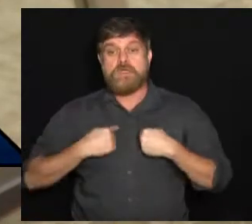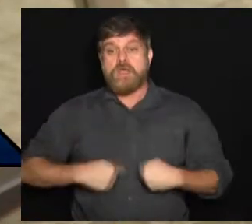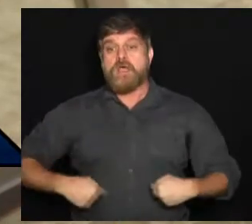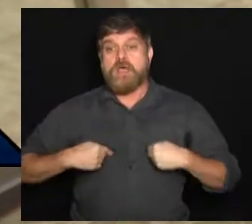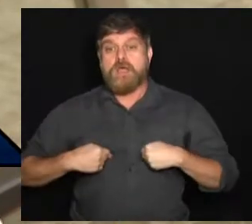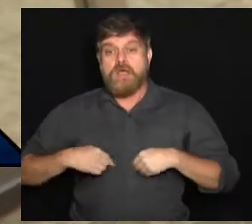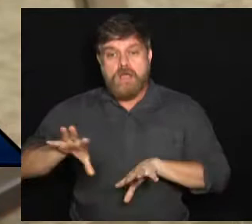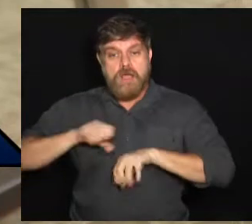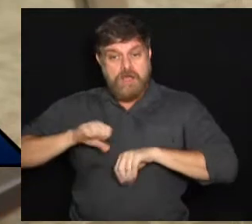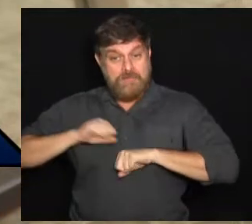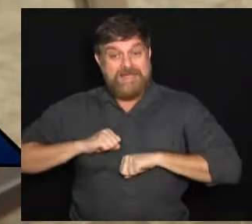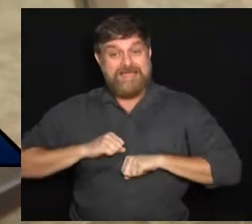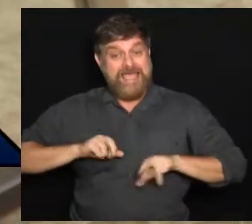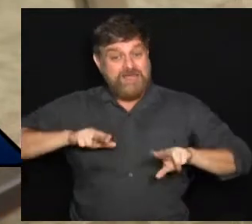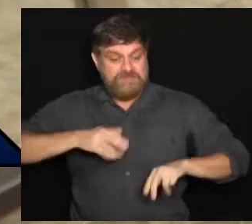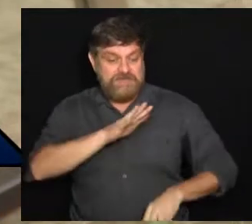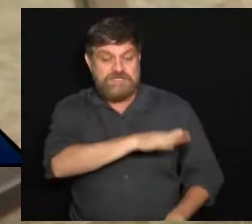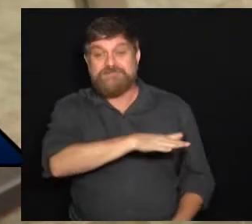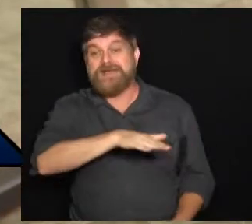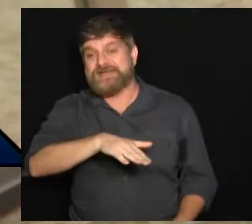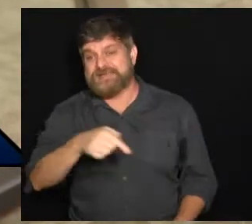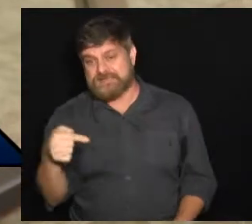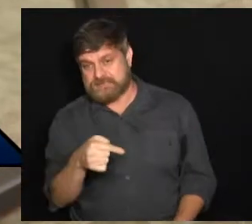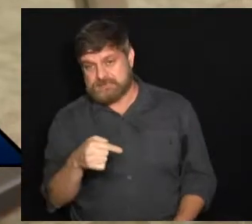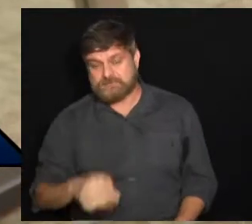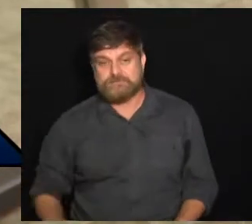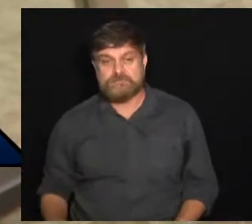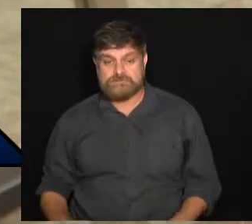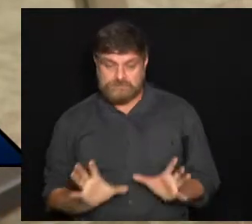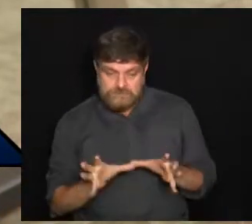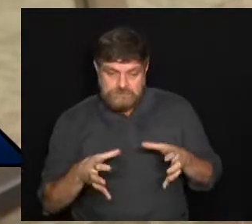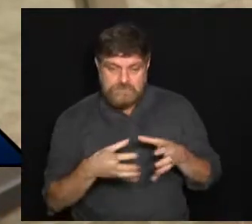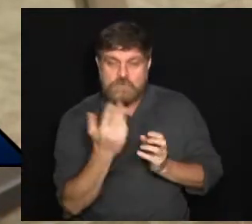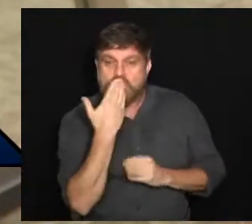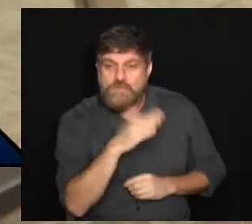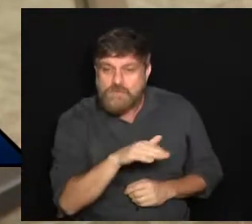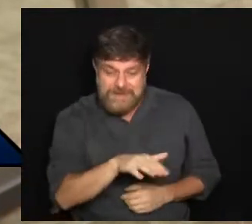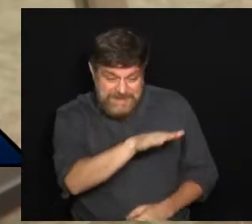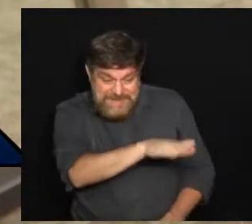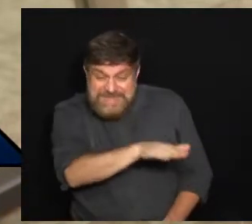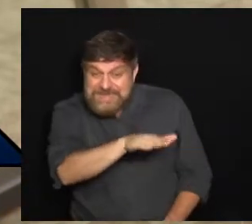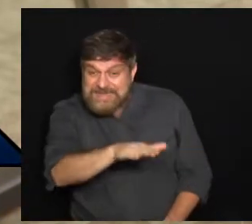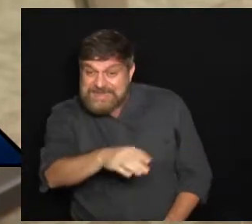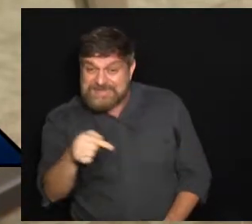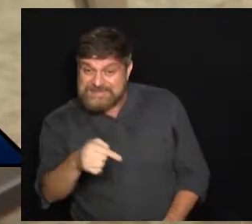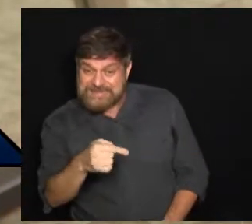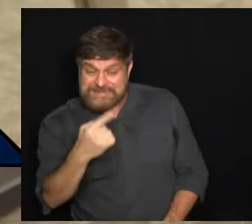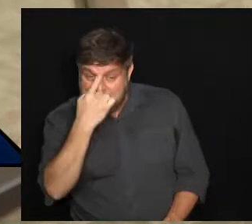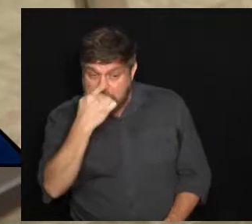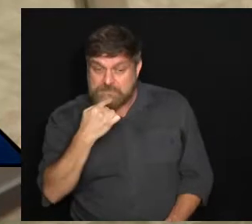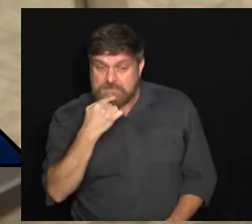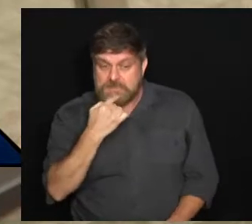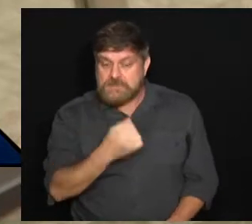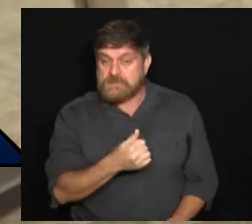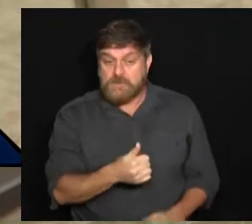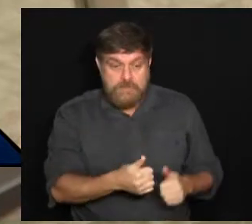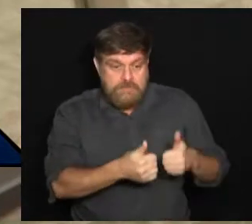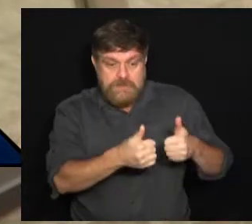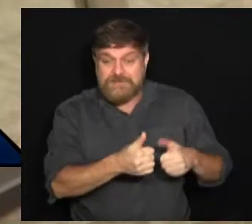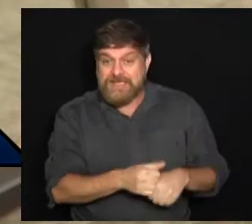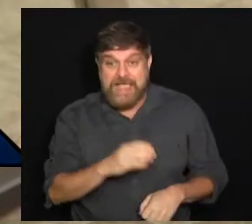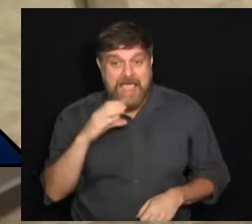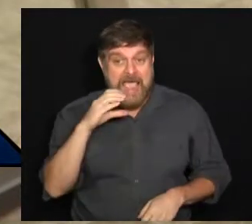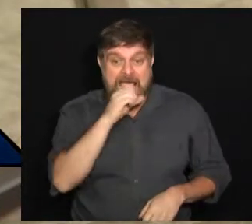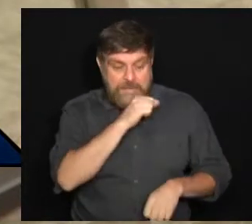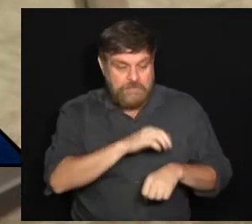muito diferente de uma criança tendo uma pneumonia. As crianças, felizmente, têm um perfil bastante benigno de curso da evolução desse